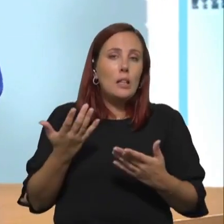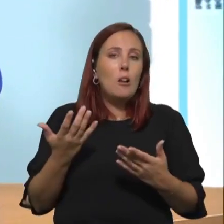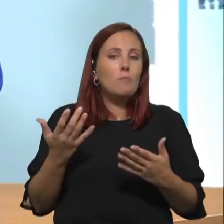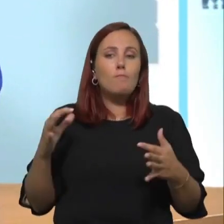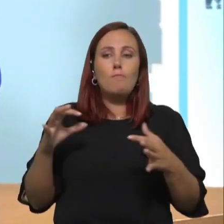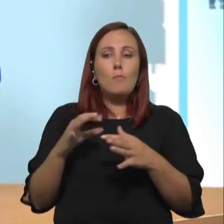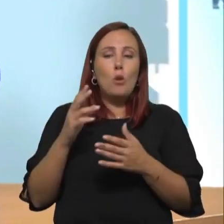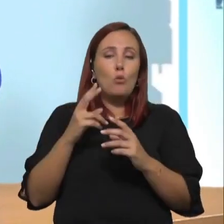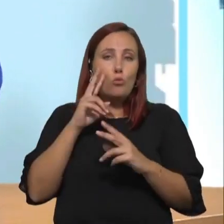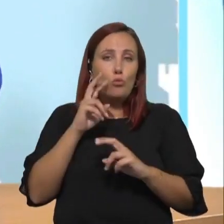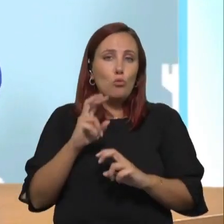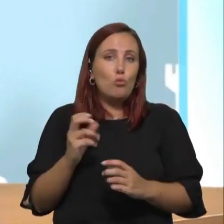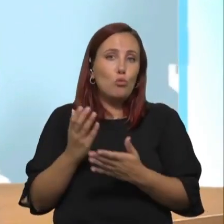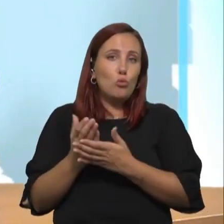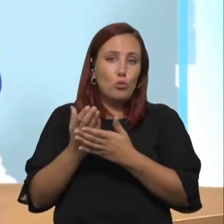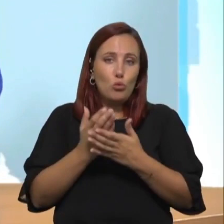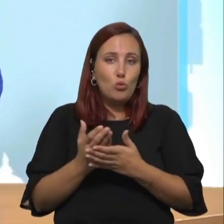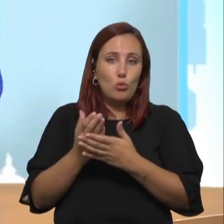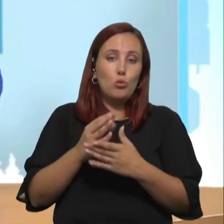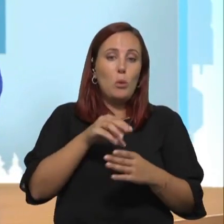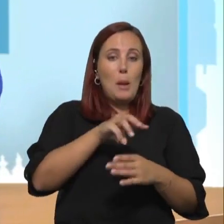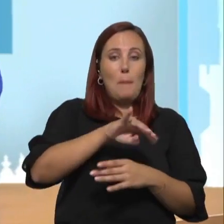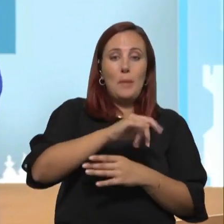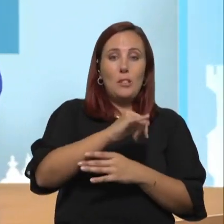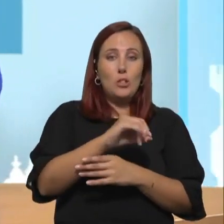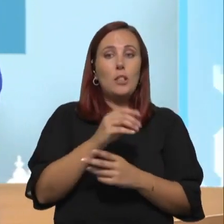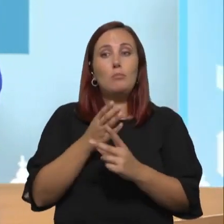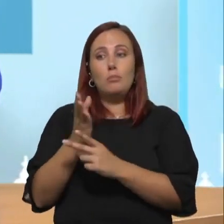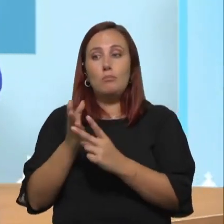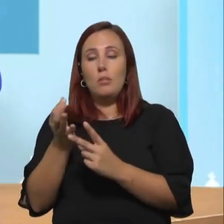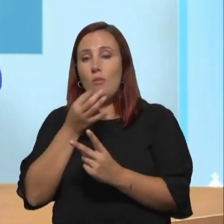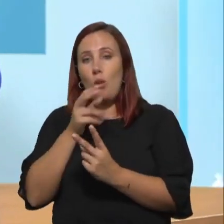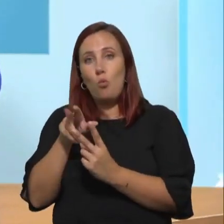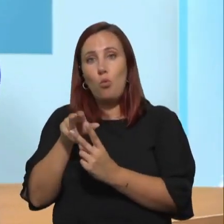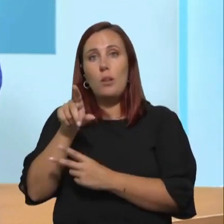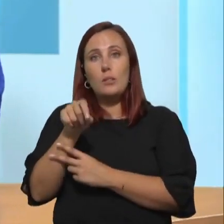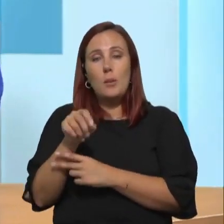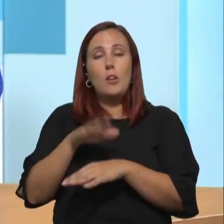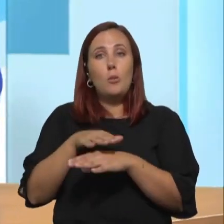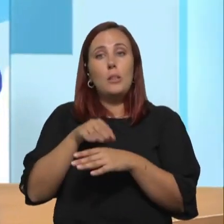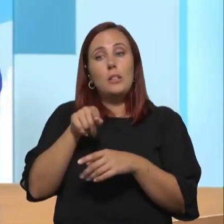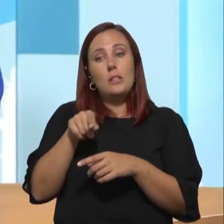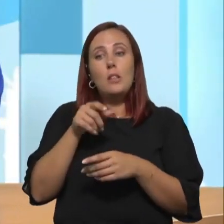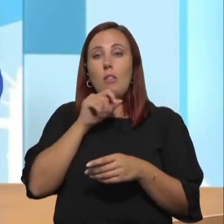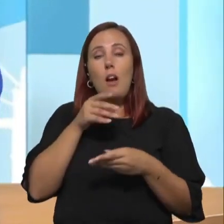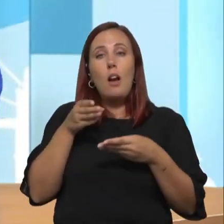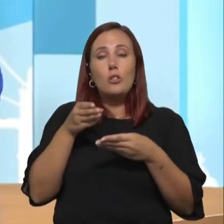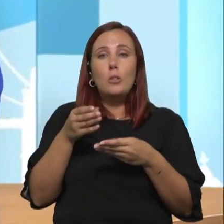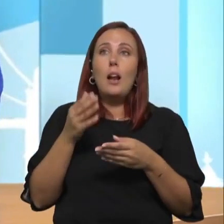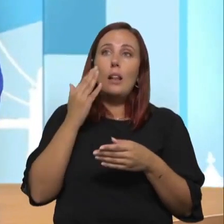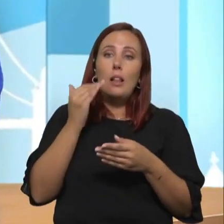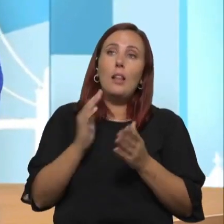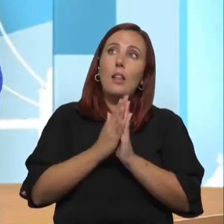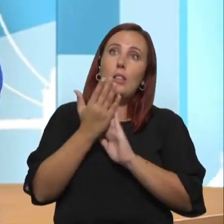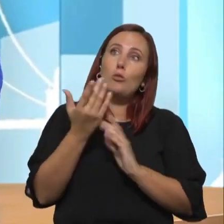um estudo dentro da mística sem abordar essas 2 dimensões, porque isso pode, inclusive, ajudar a essa proximidade